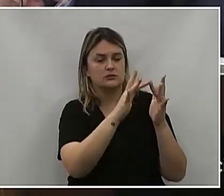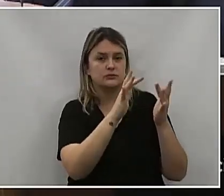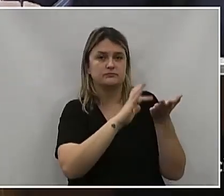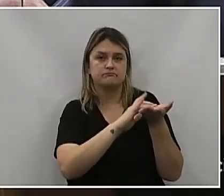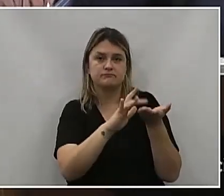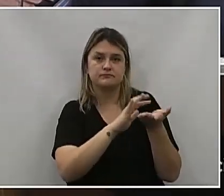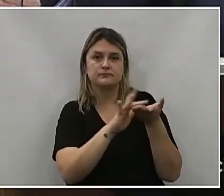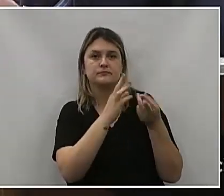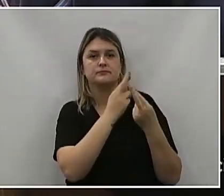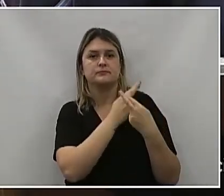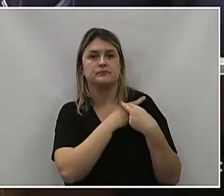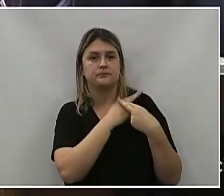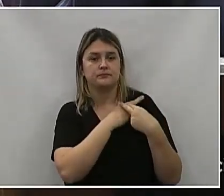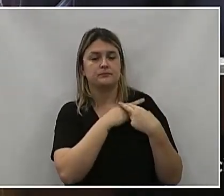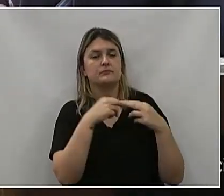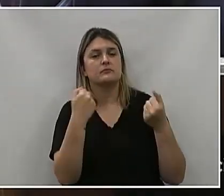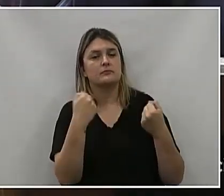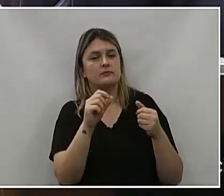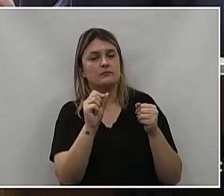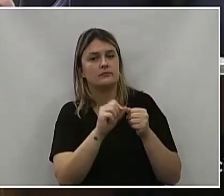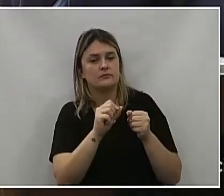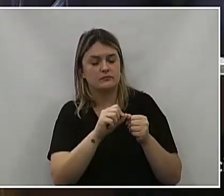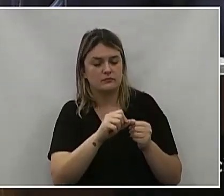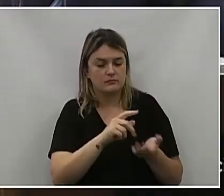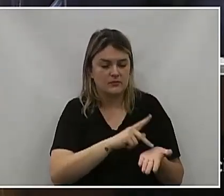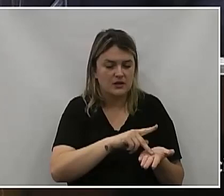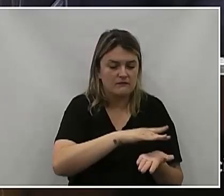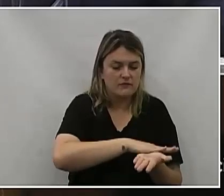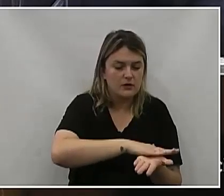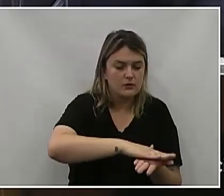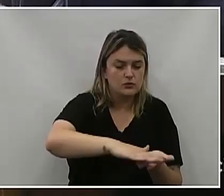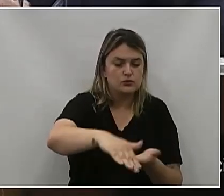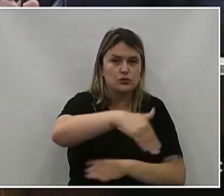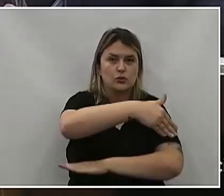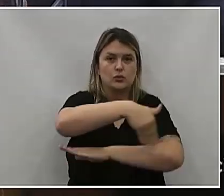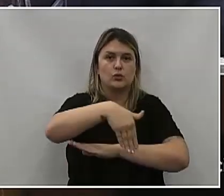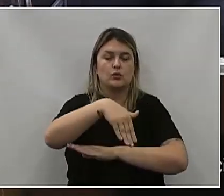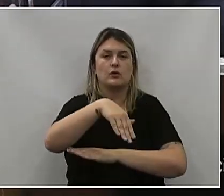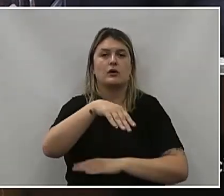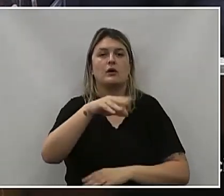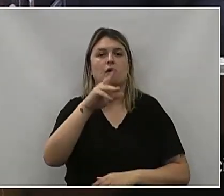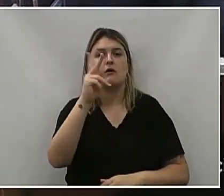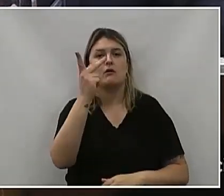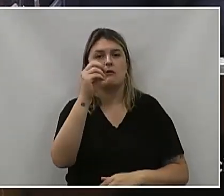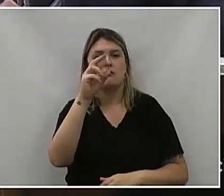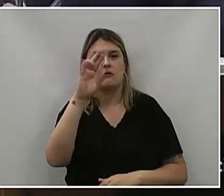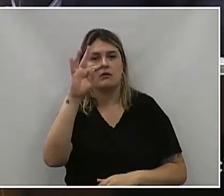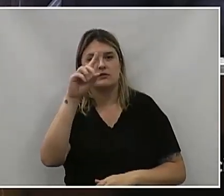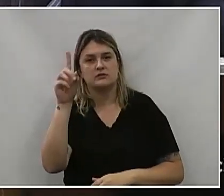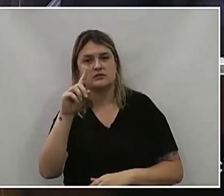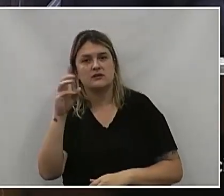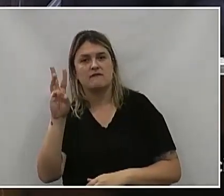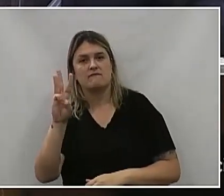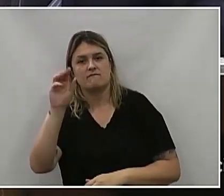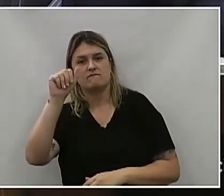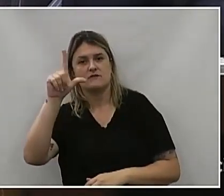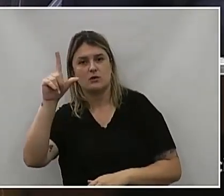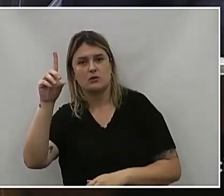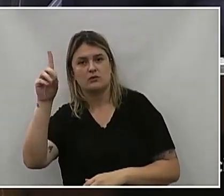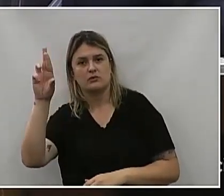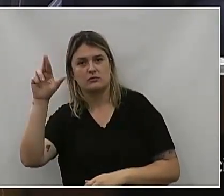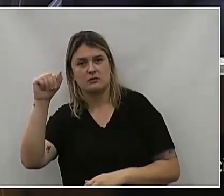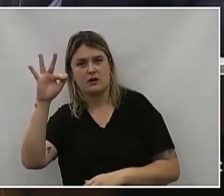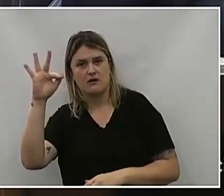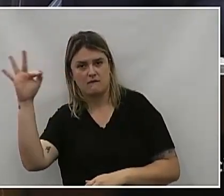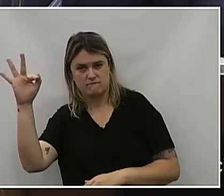secretaria competente a fim de realizar a pavimentação asfáltica da rua Orts Waldraff, que começa junto à esquina com a Avenida